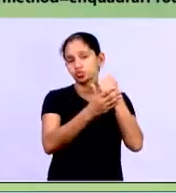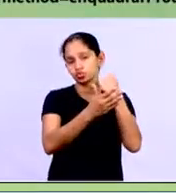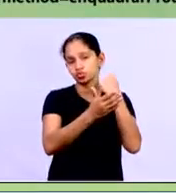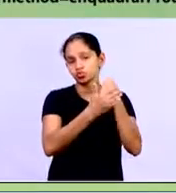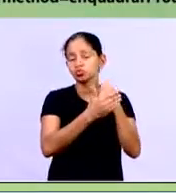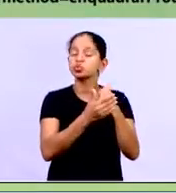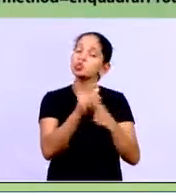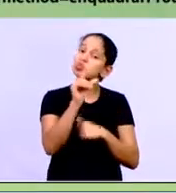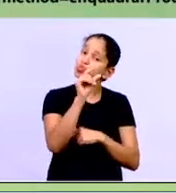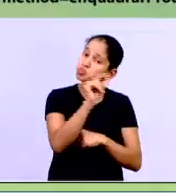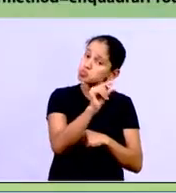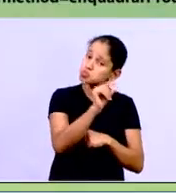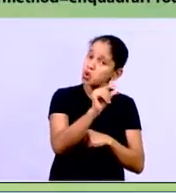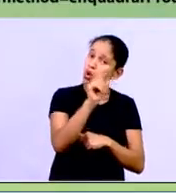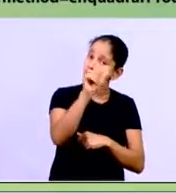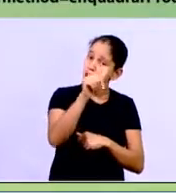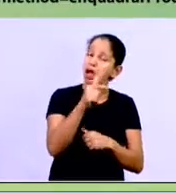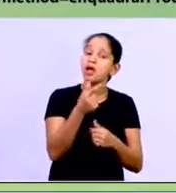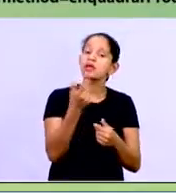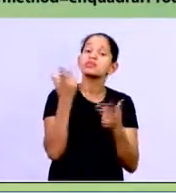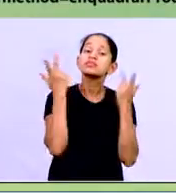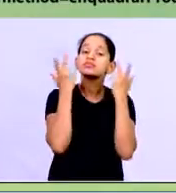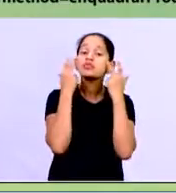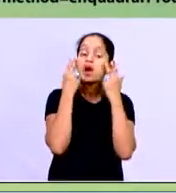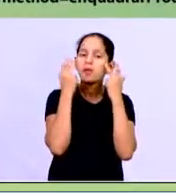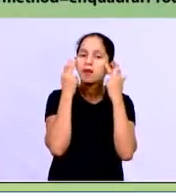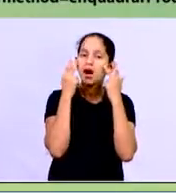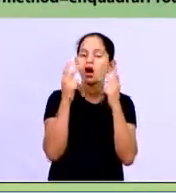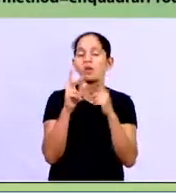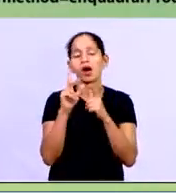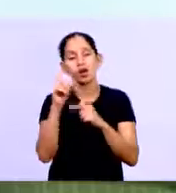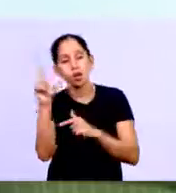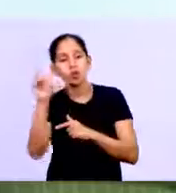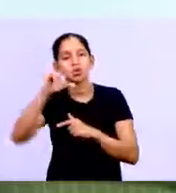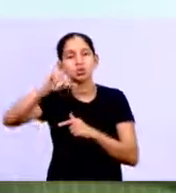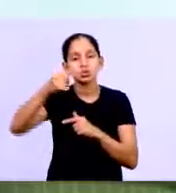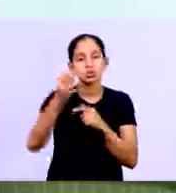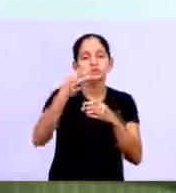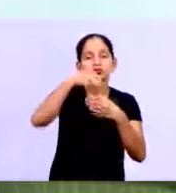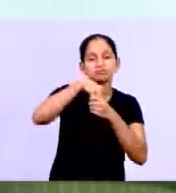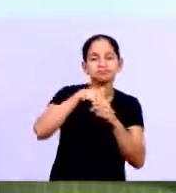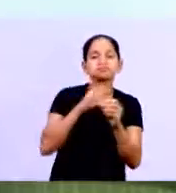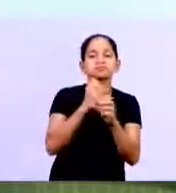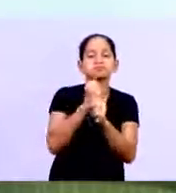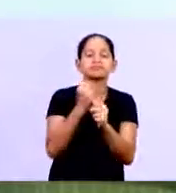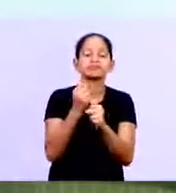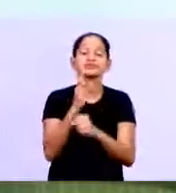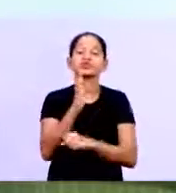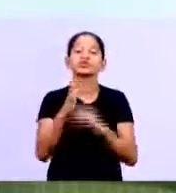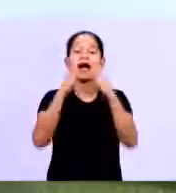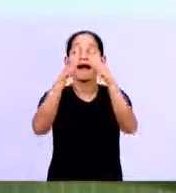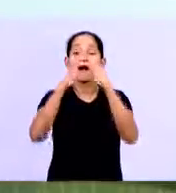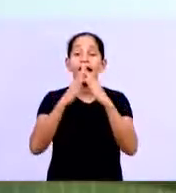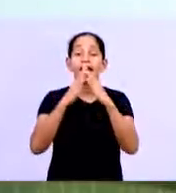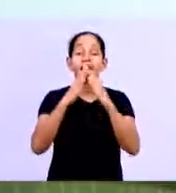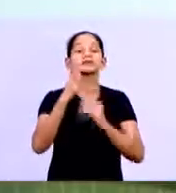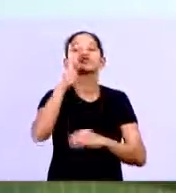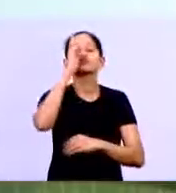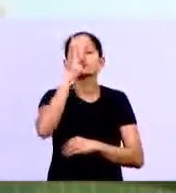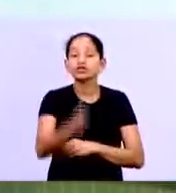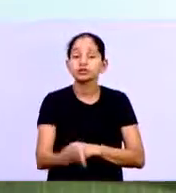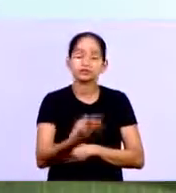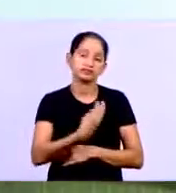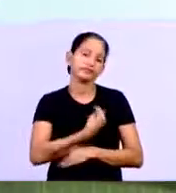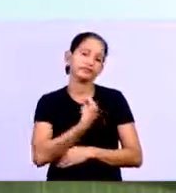parte é amortização e a outra é juros. Juros por estar já morando na casa e eu vou